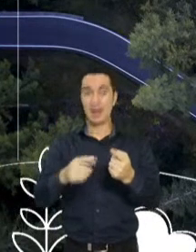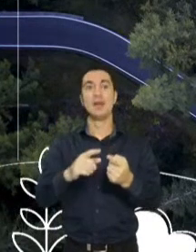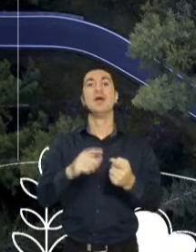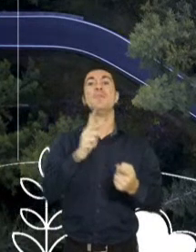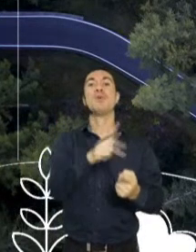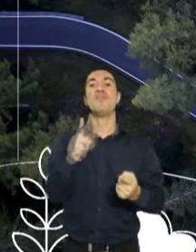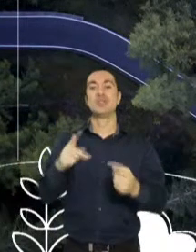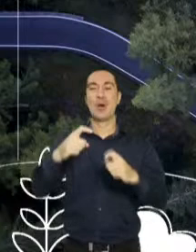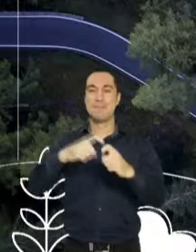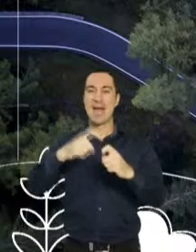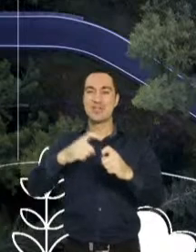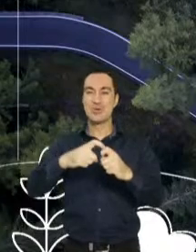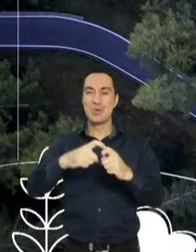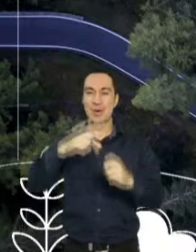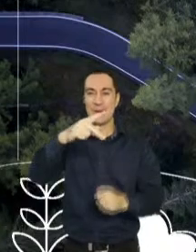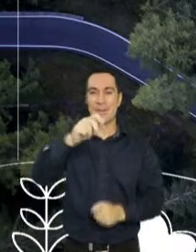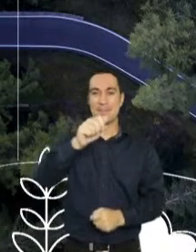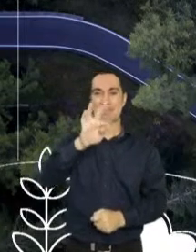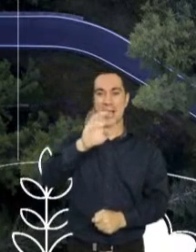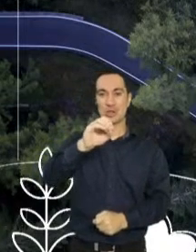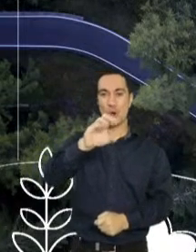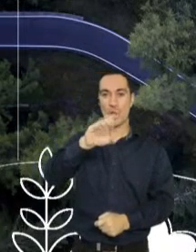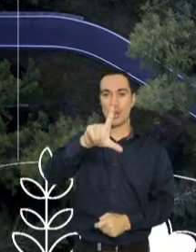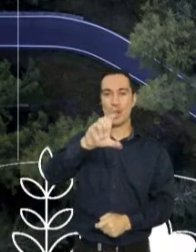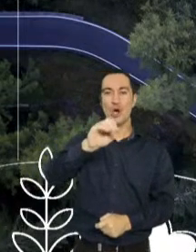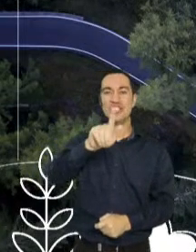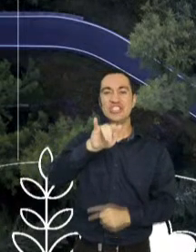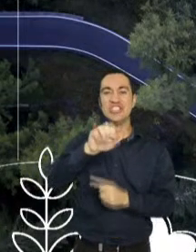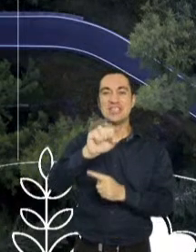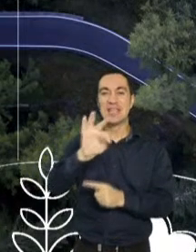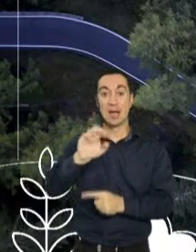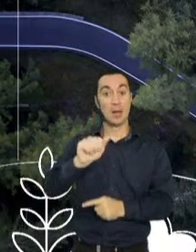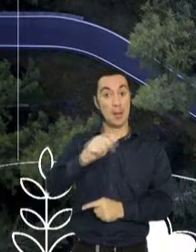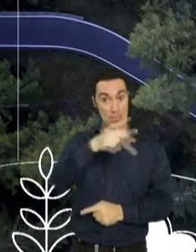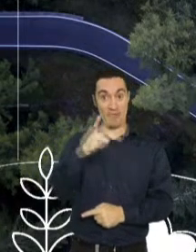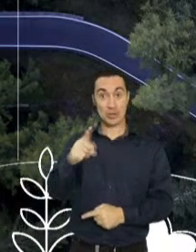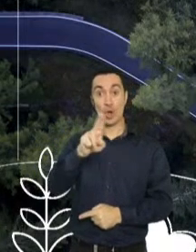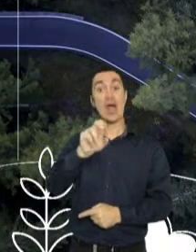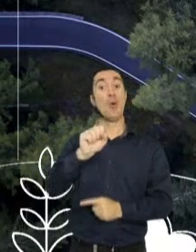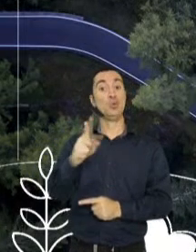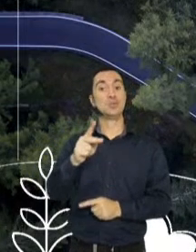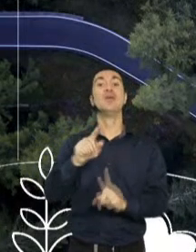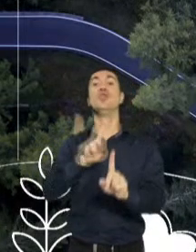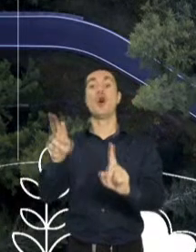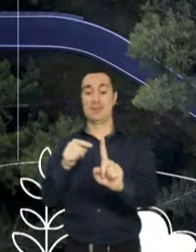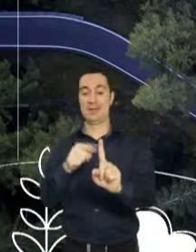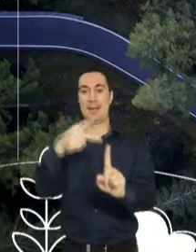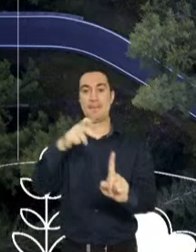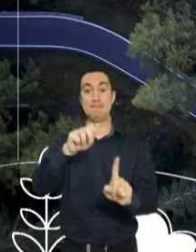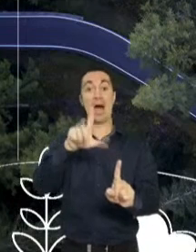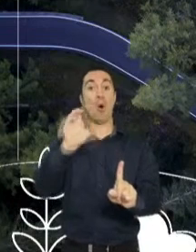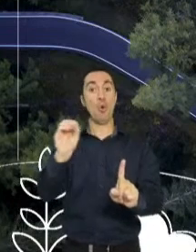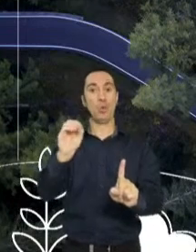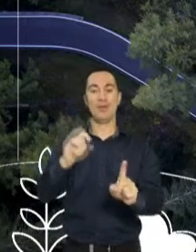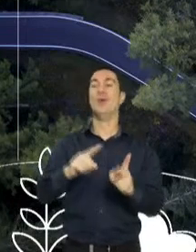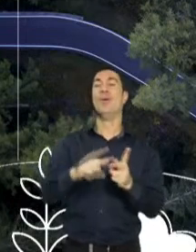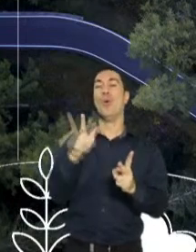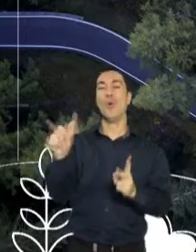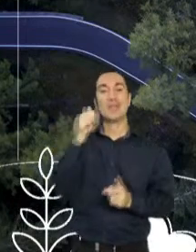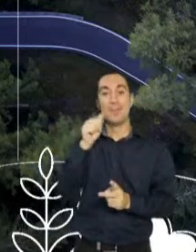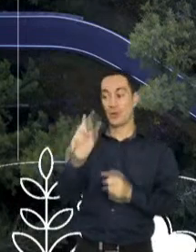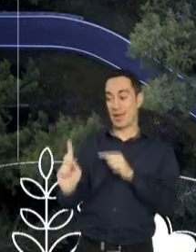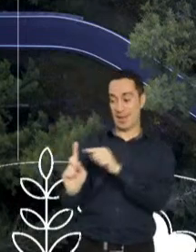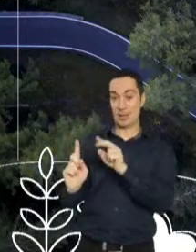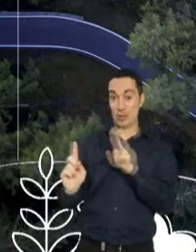professor médico patologista e professor da USP, o professor Paulo Saldiva, e a minha xará,